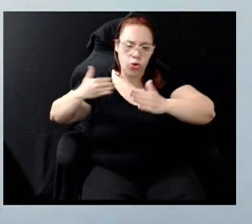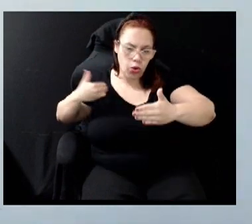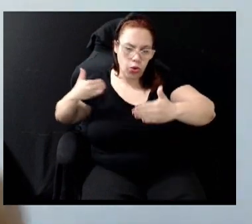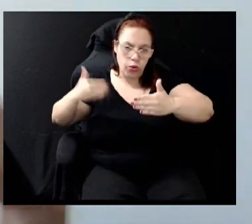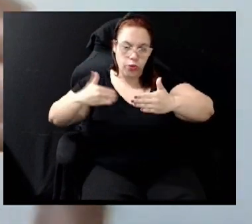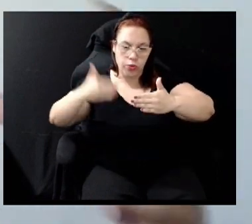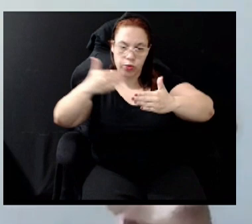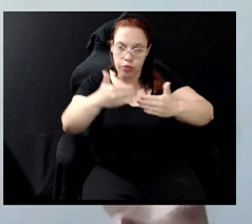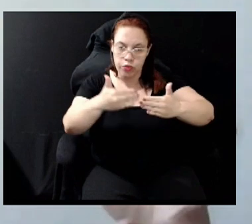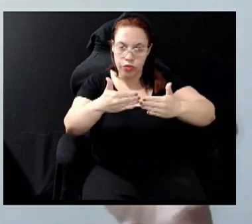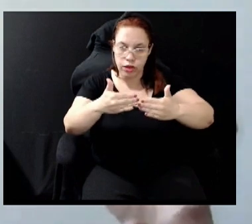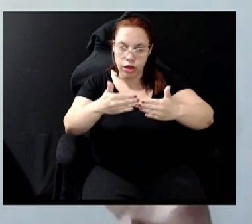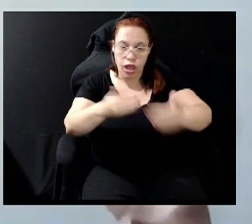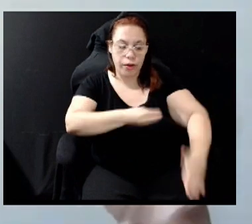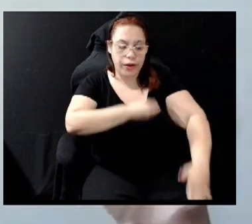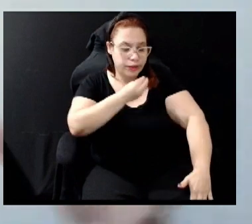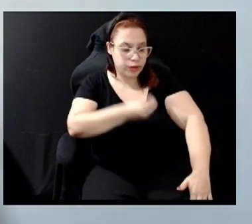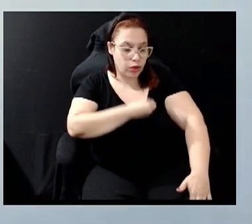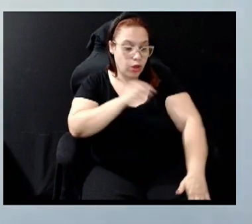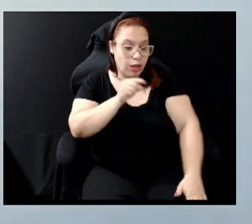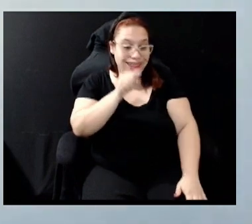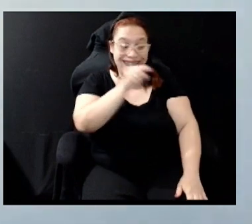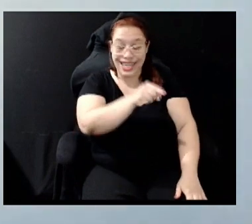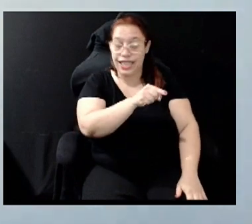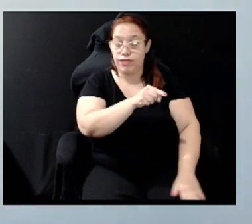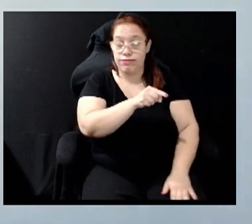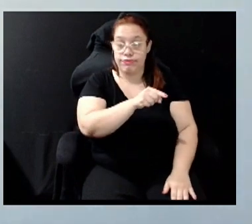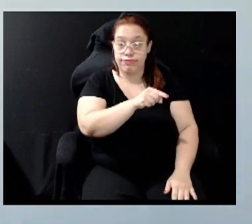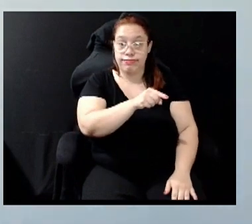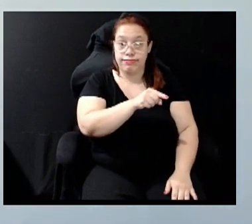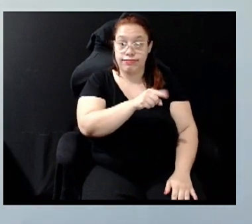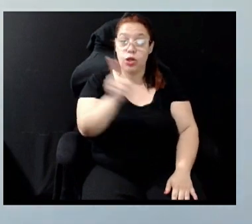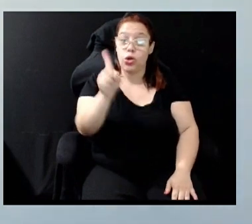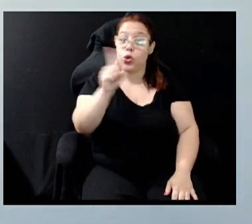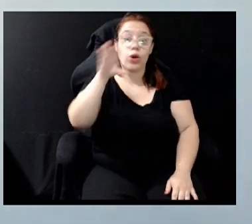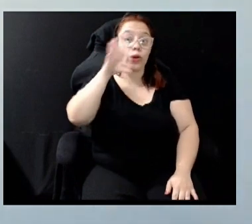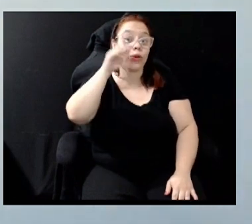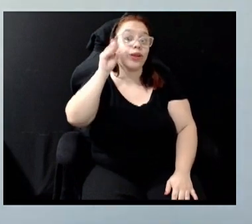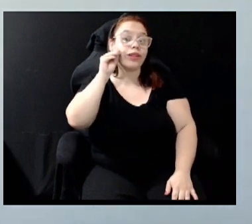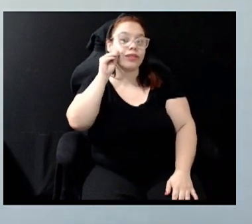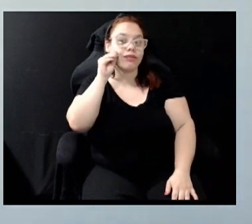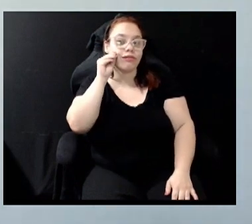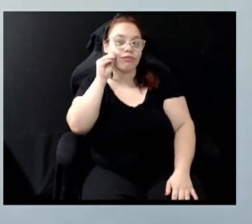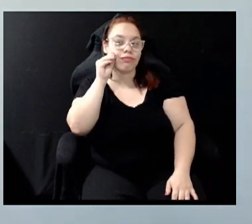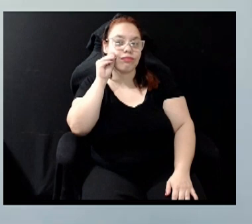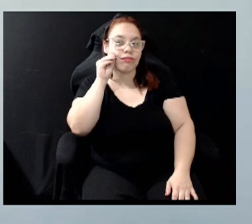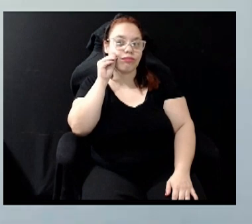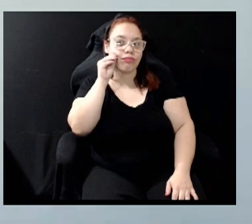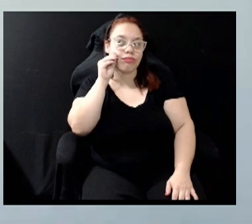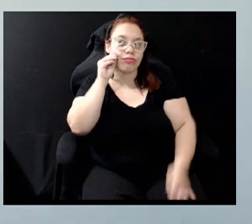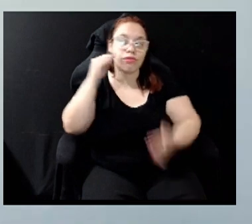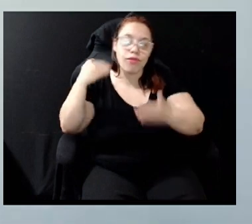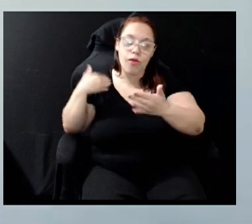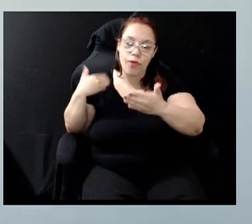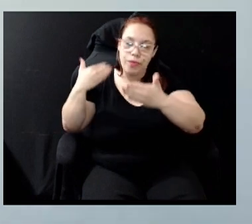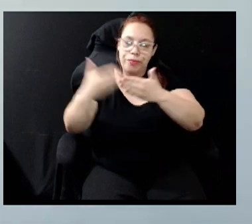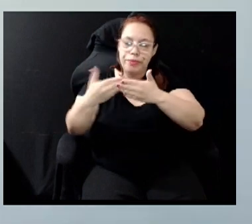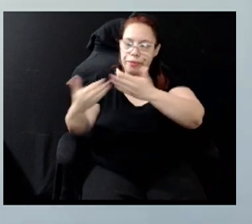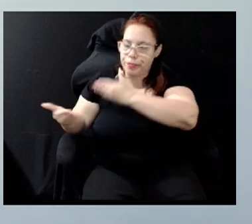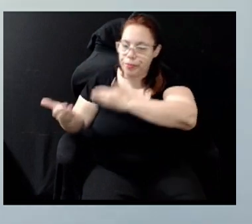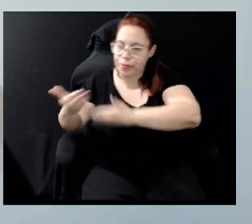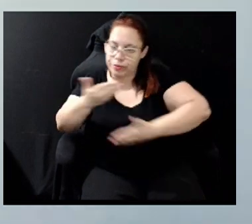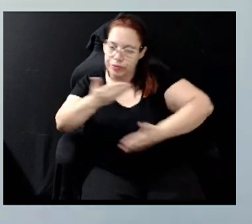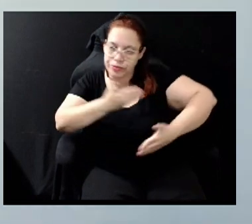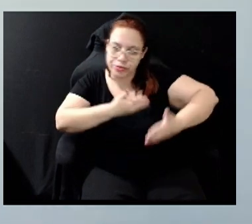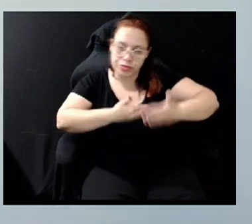uma vivência do cuidador, não é do adolescente. Então, de repente, trazer, compartilhar quantas histórias,